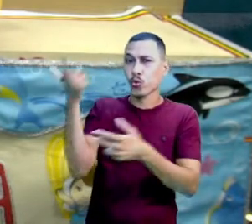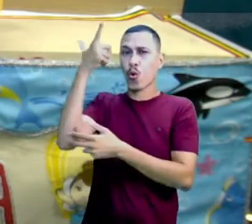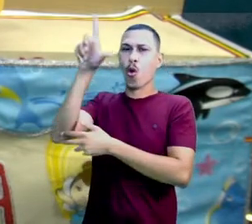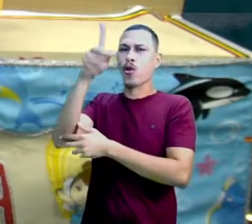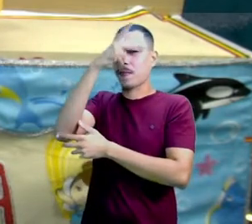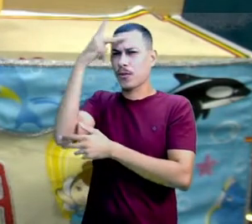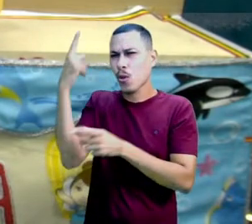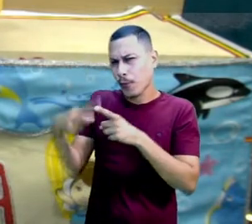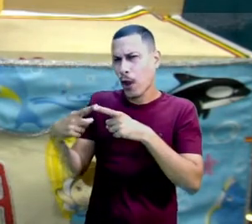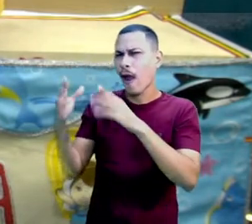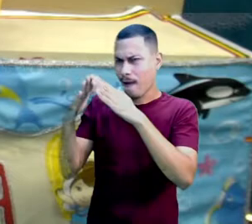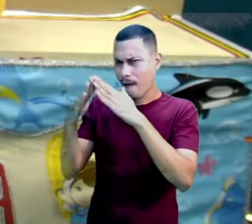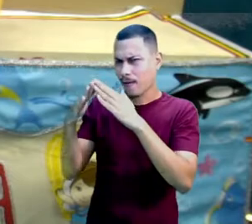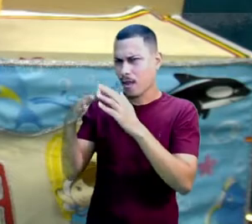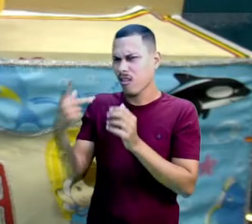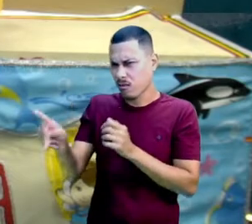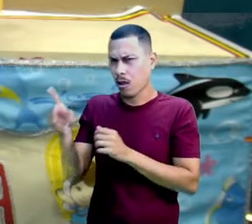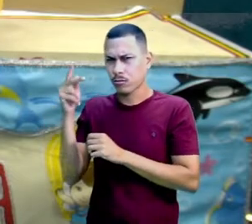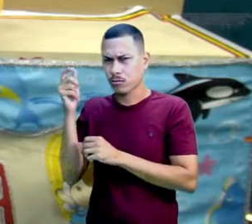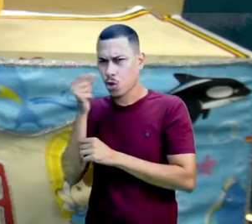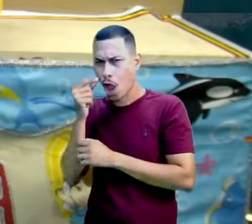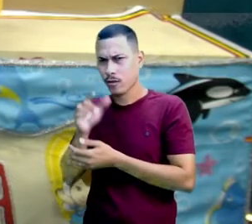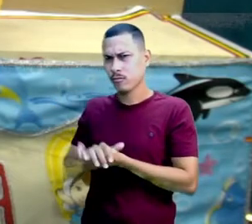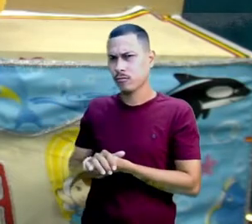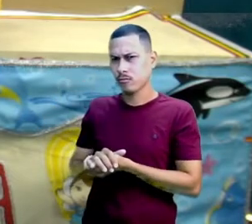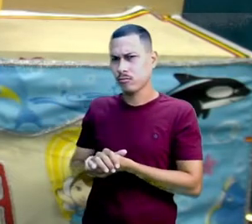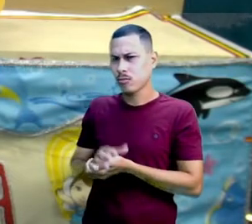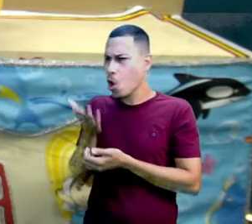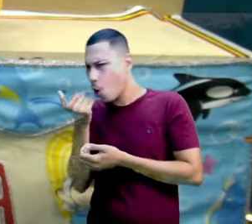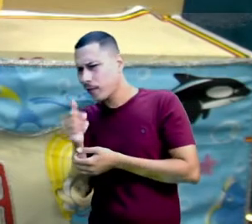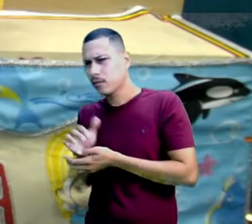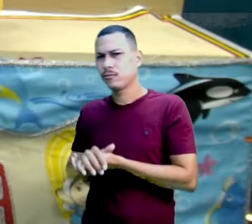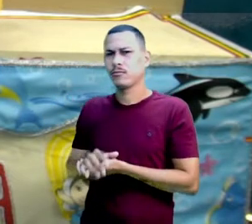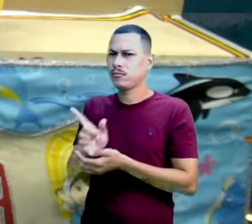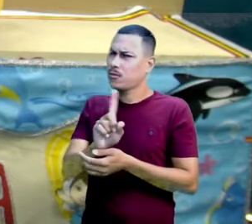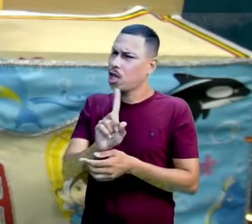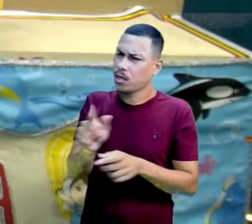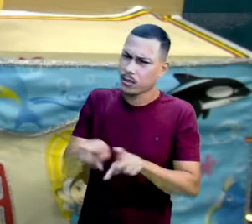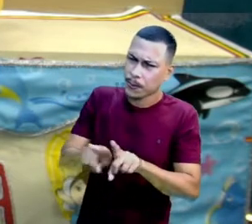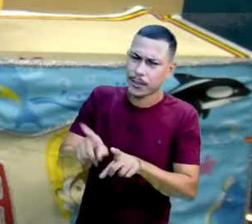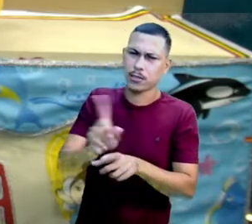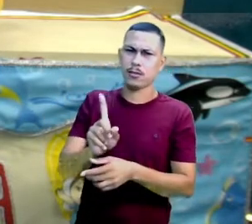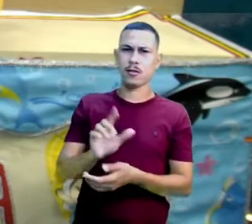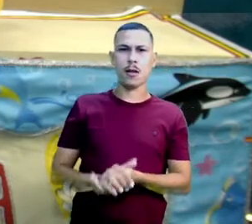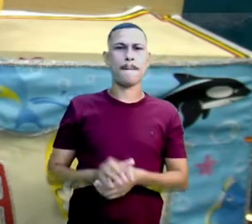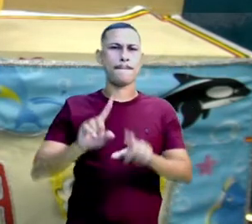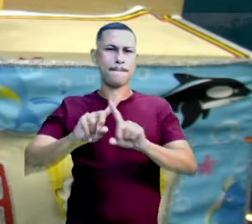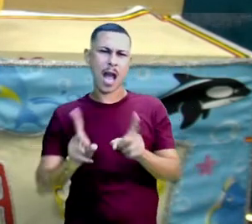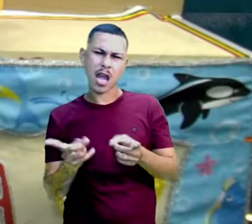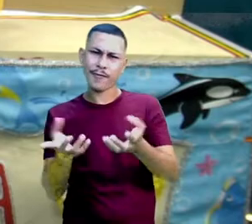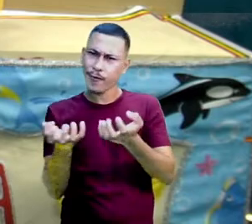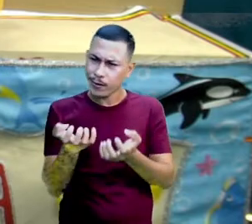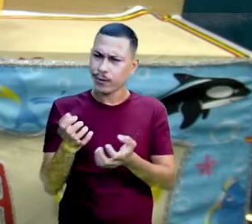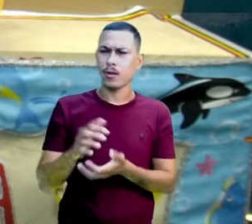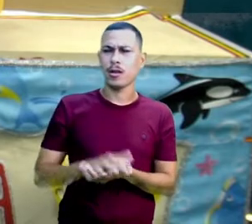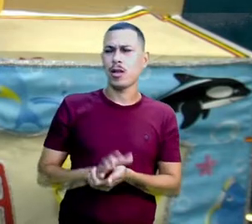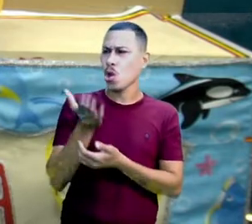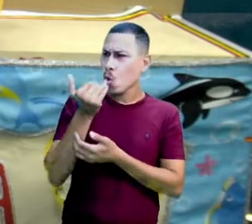a casa era dele? Não. A comida era dele? Não. Não. E ele queria ser apossado que não era